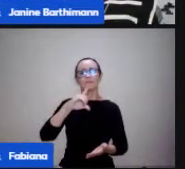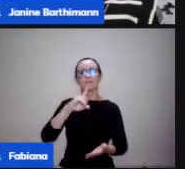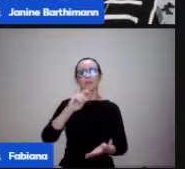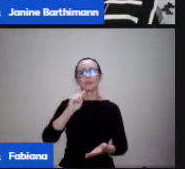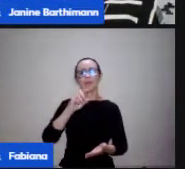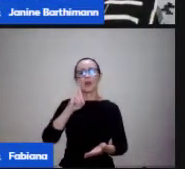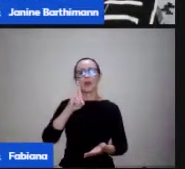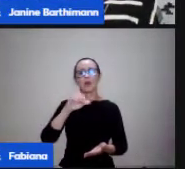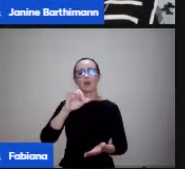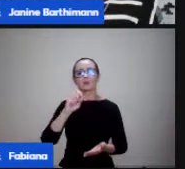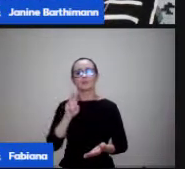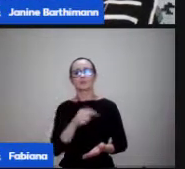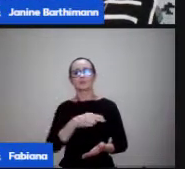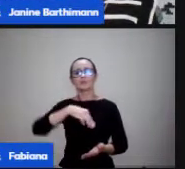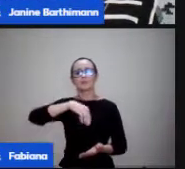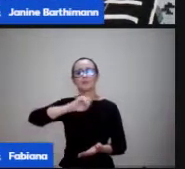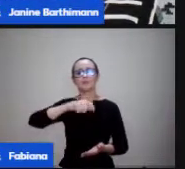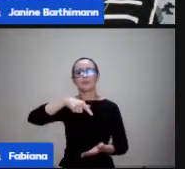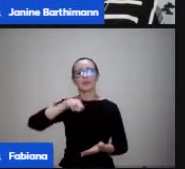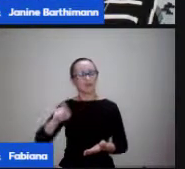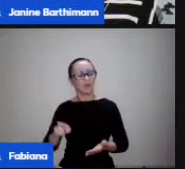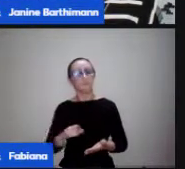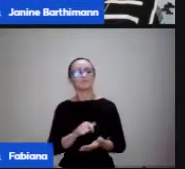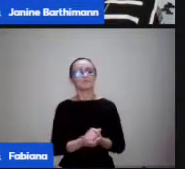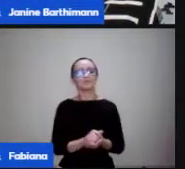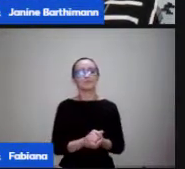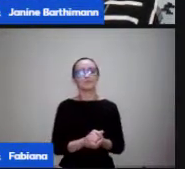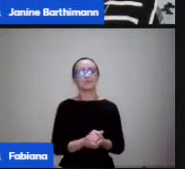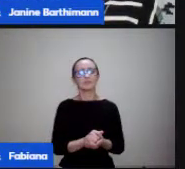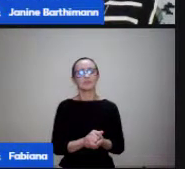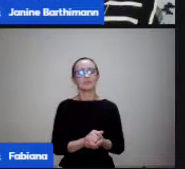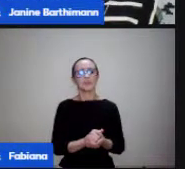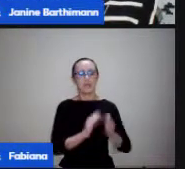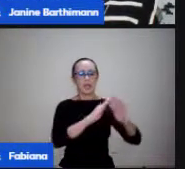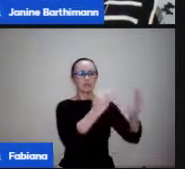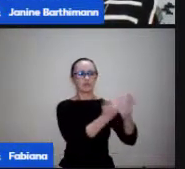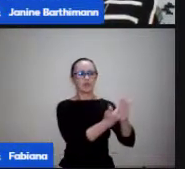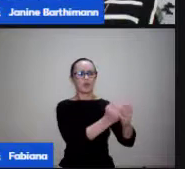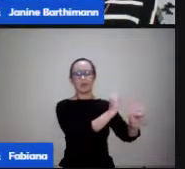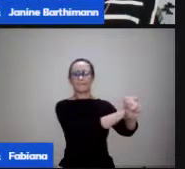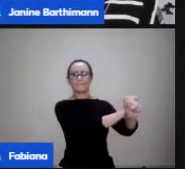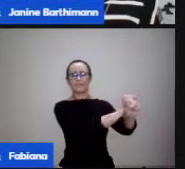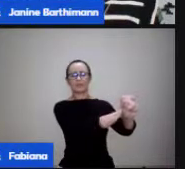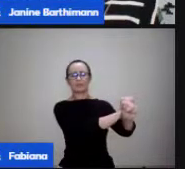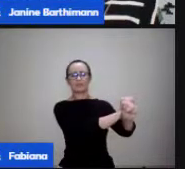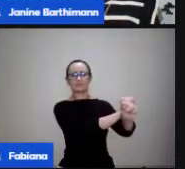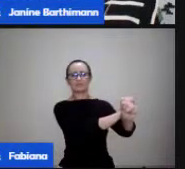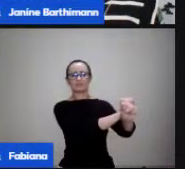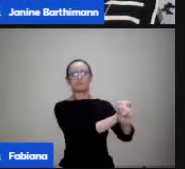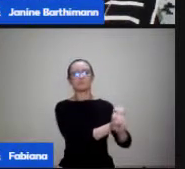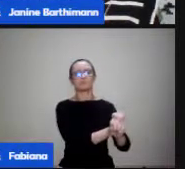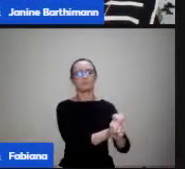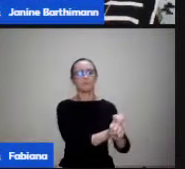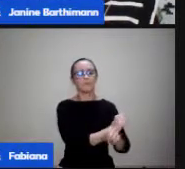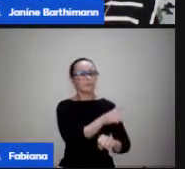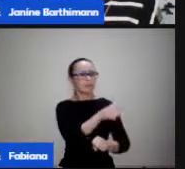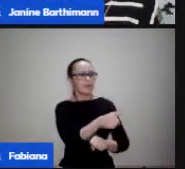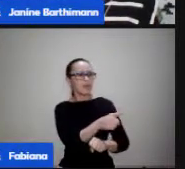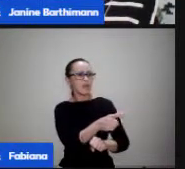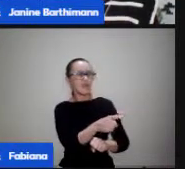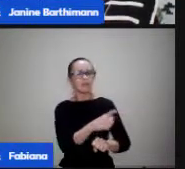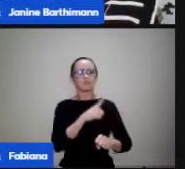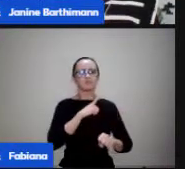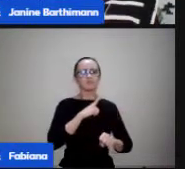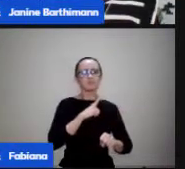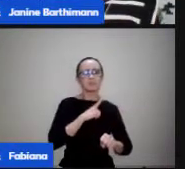Rosisca. A escola não é estática nem intocável. A forma que ela assume em cada